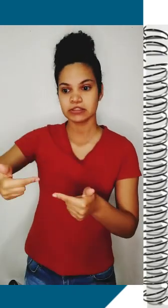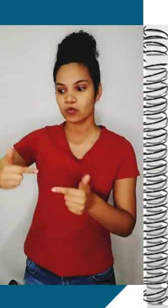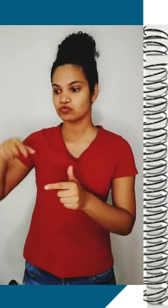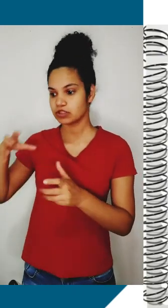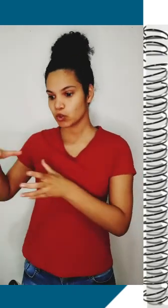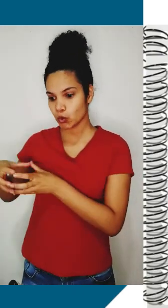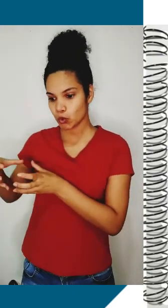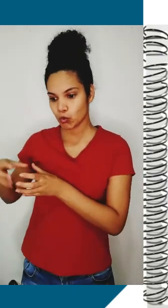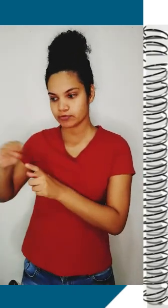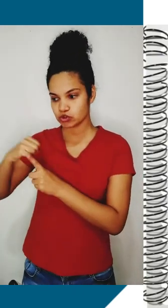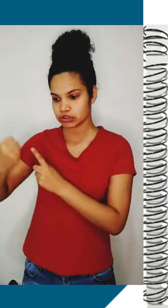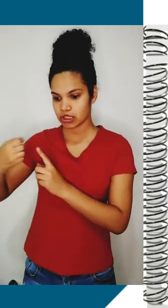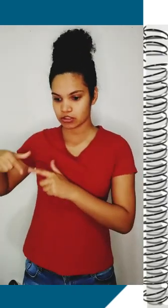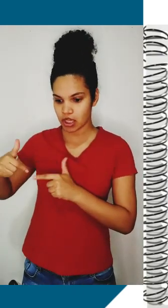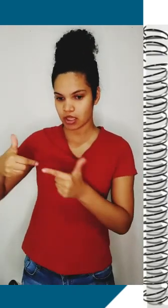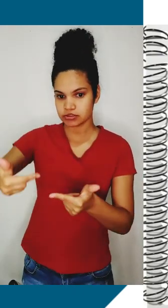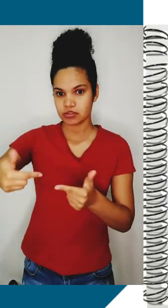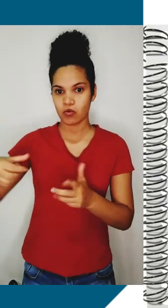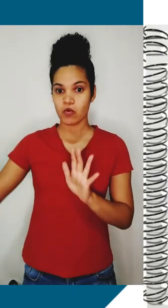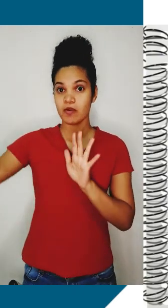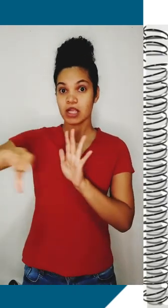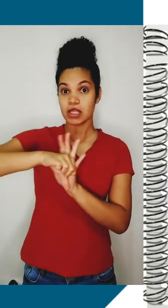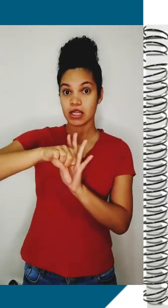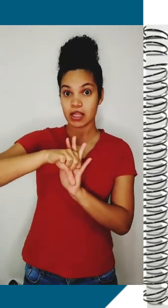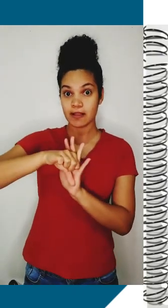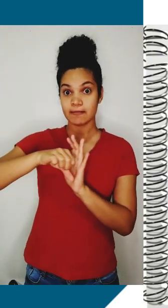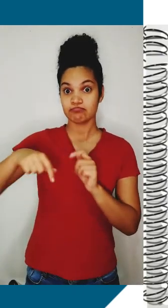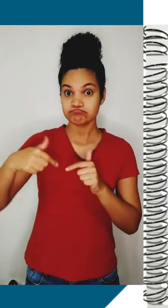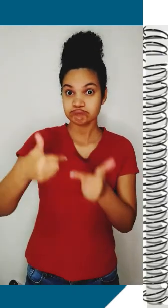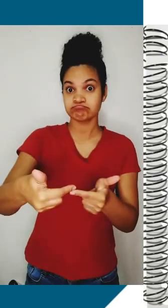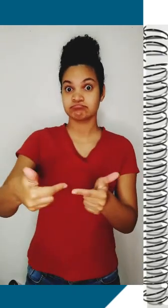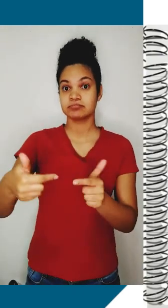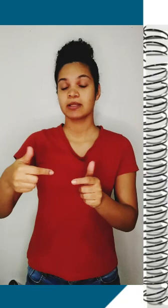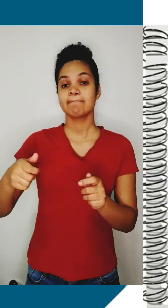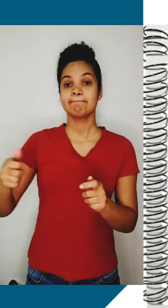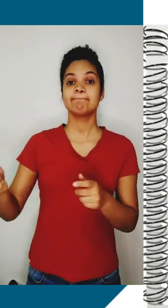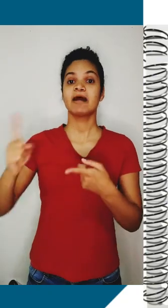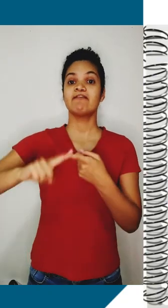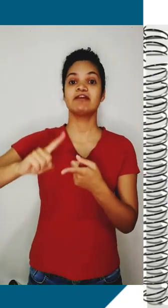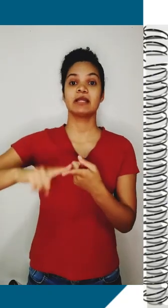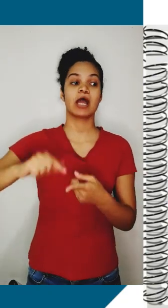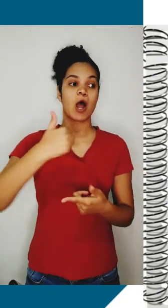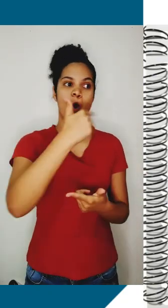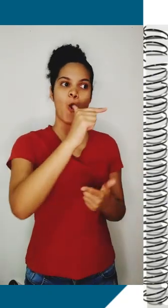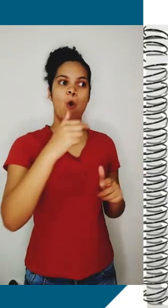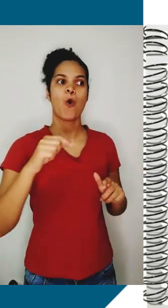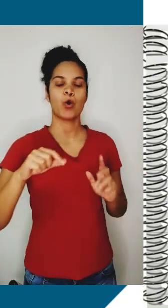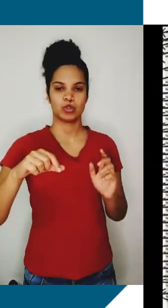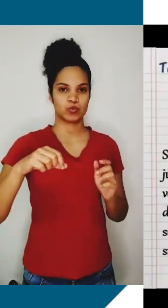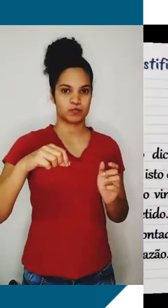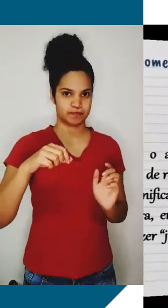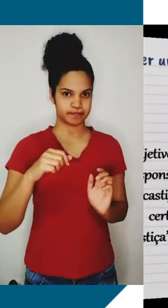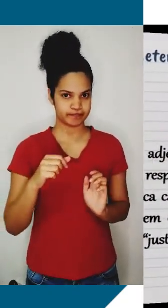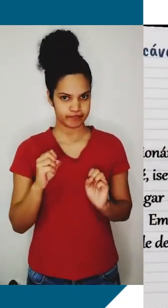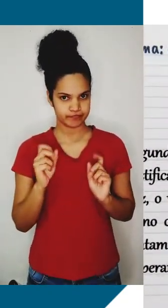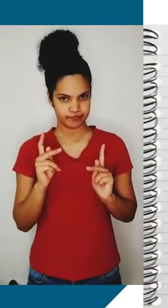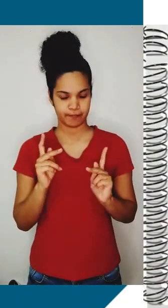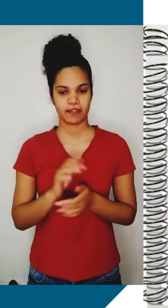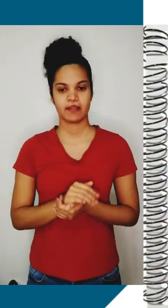indivíduos que teriam cometido crimes, ou seja, praticar um crime para vingar outro. Vamos a mais um